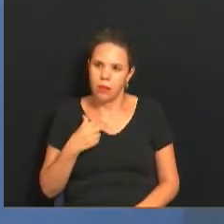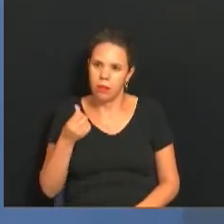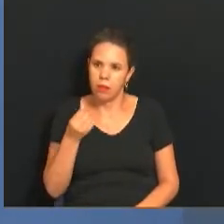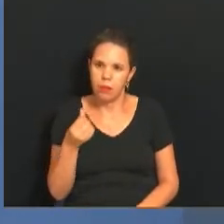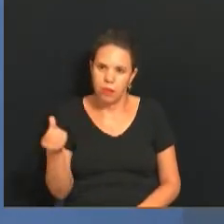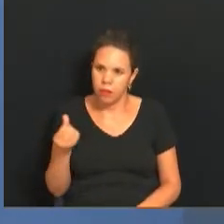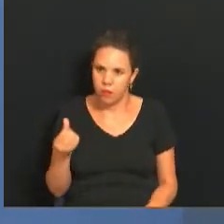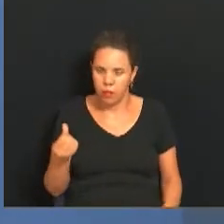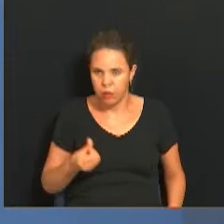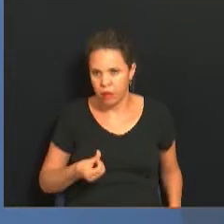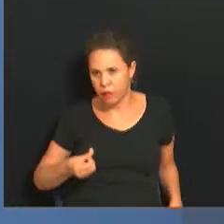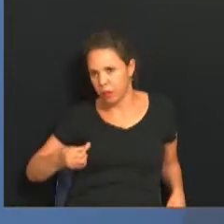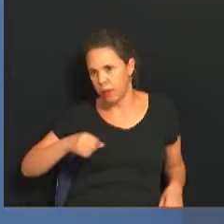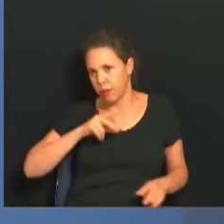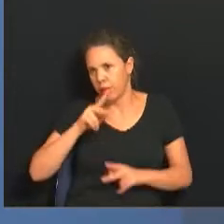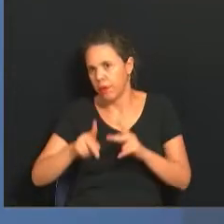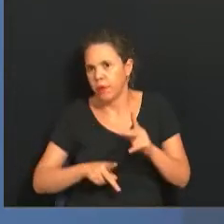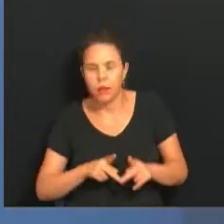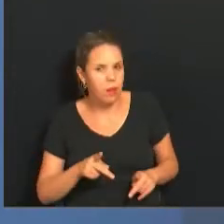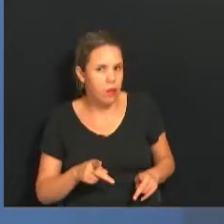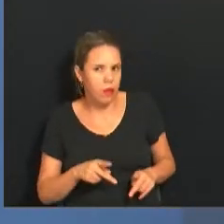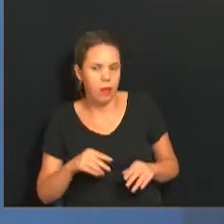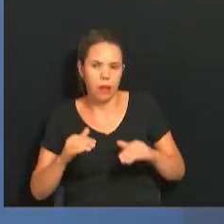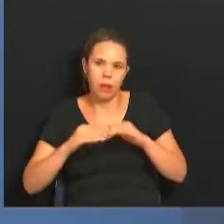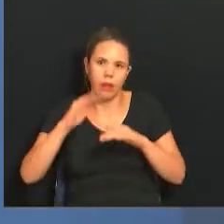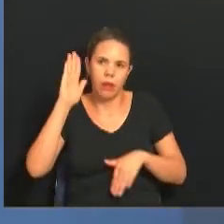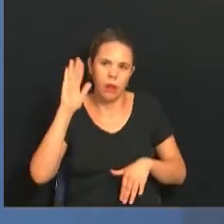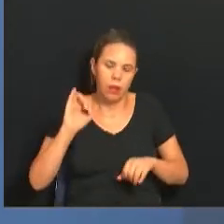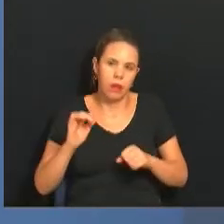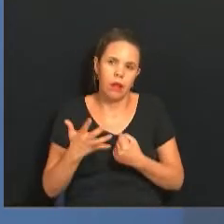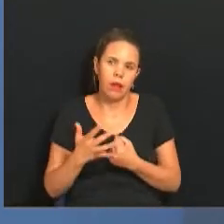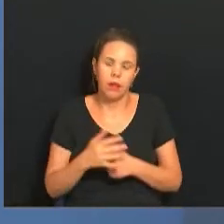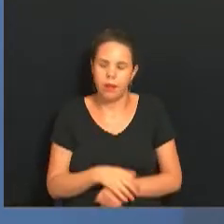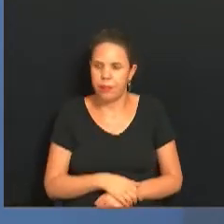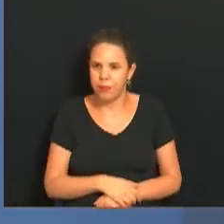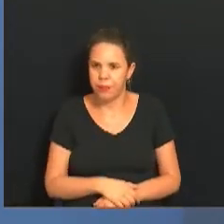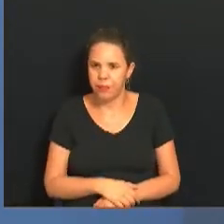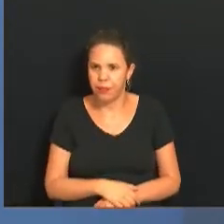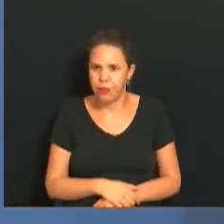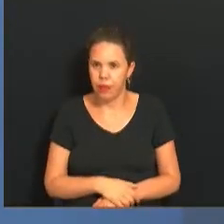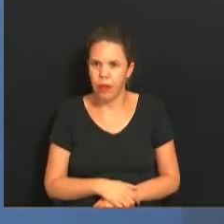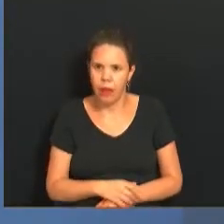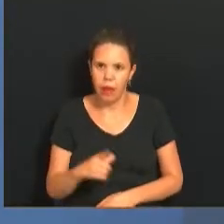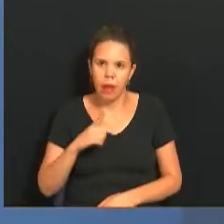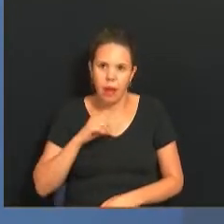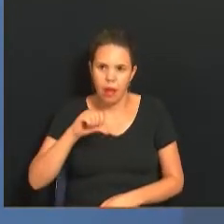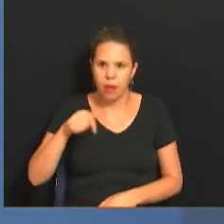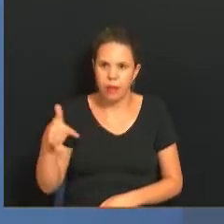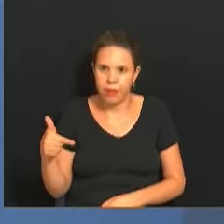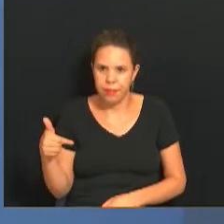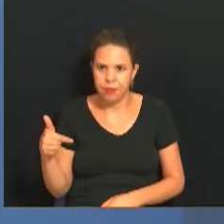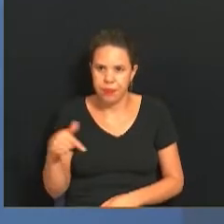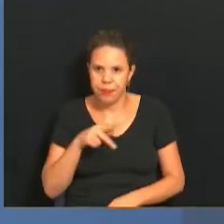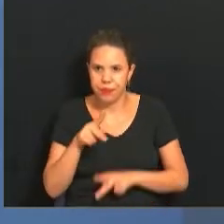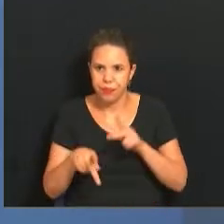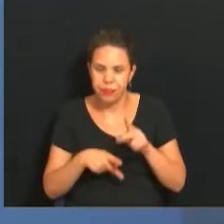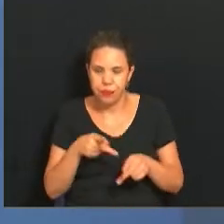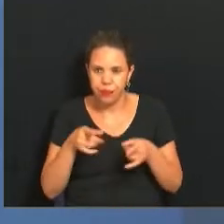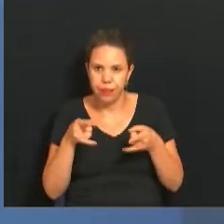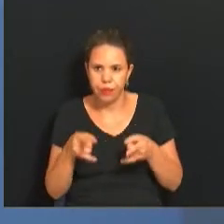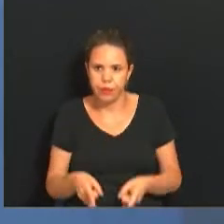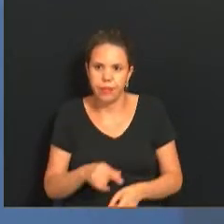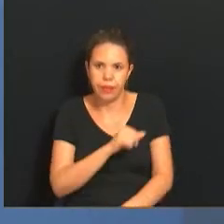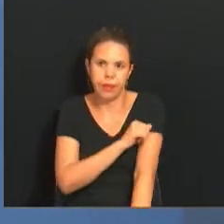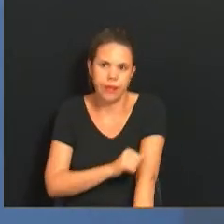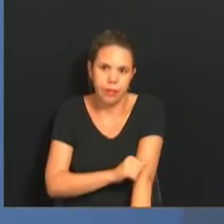66 pacientes adultos com a Covid-19. Temos ainda 92 pacientes em leitos de